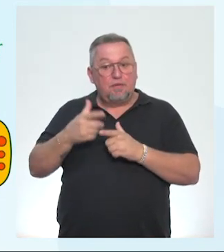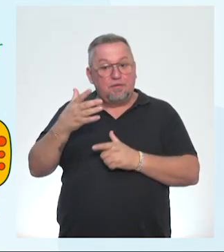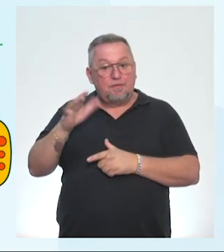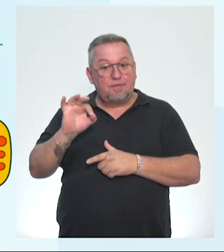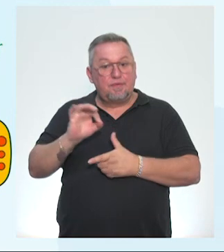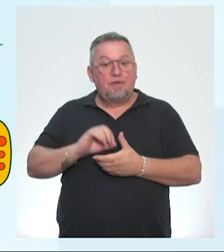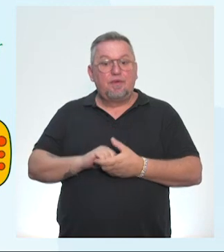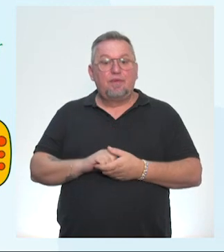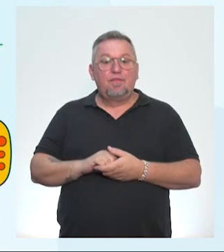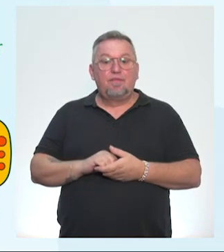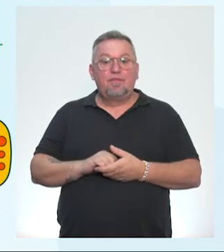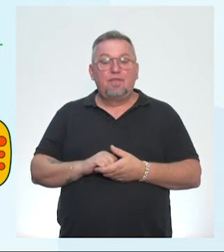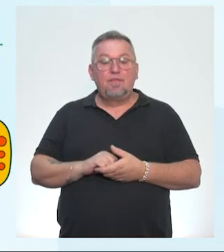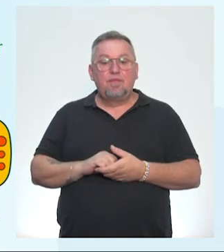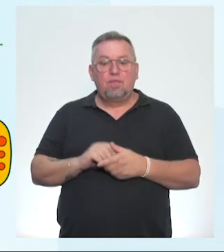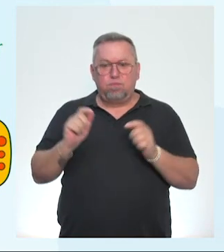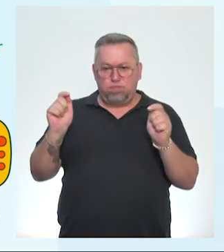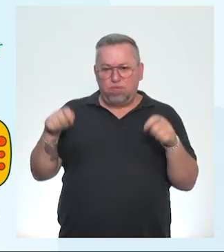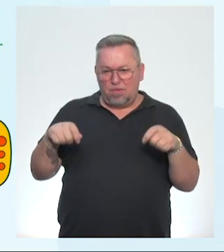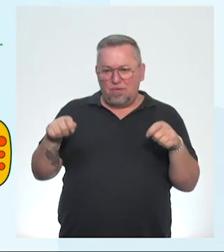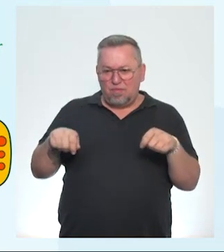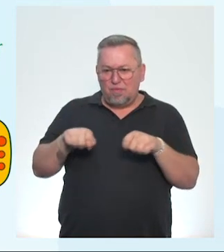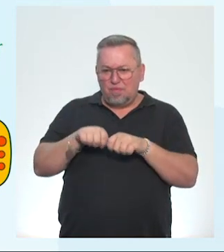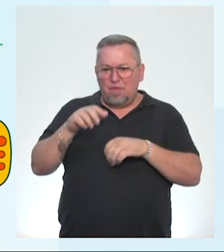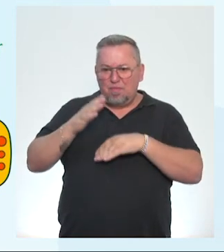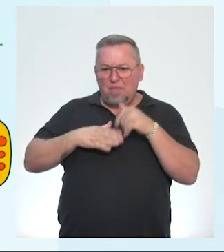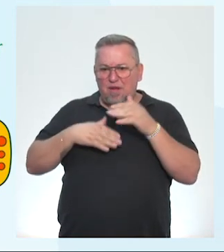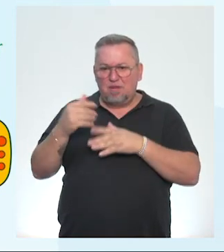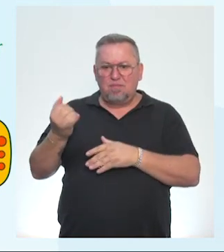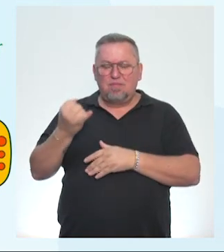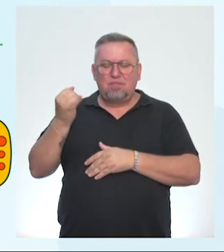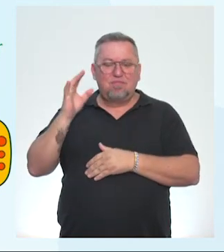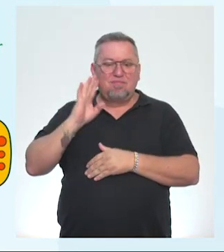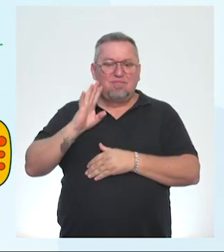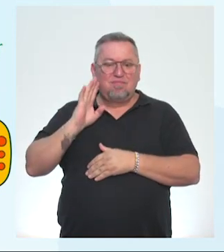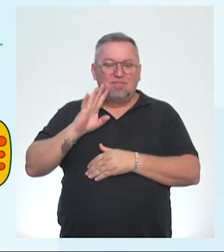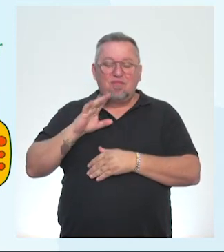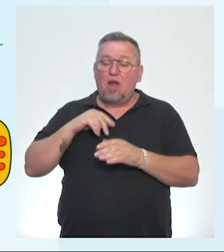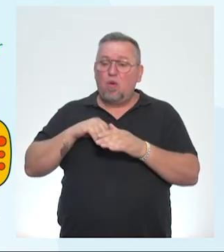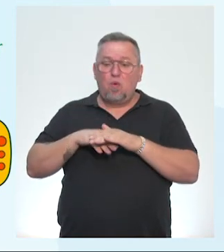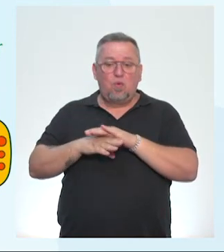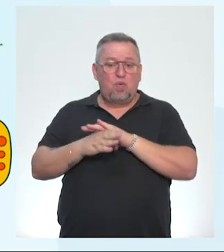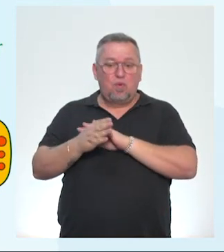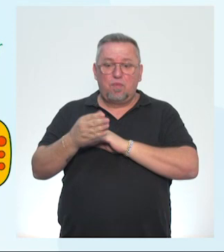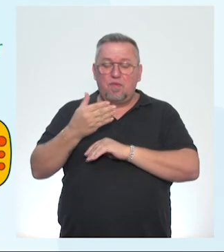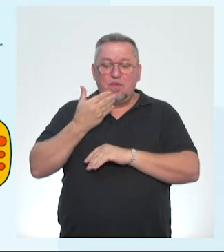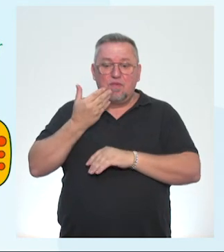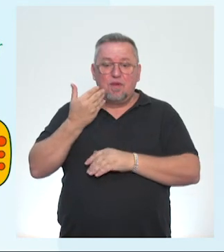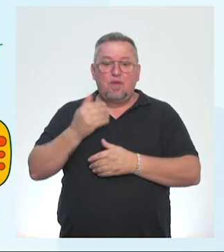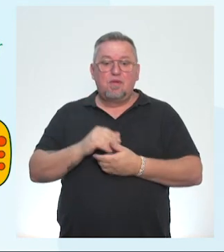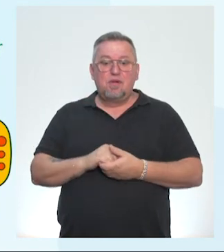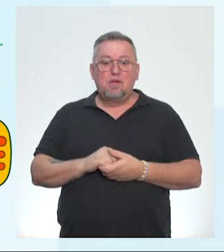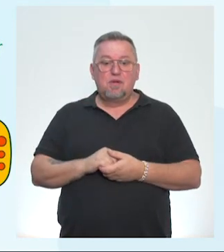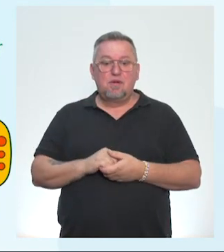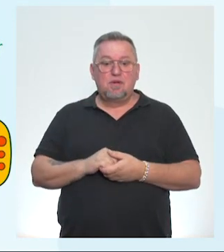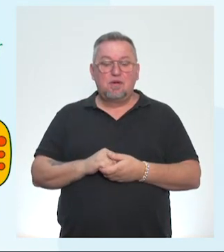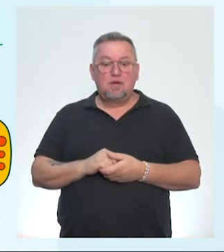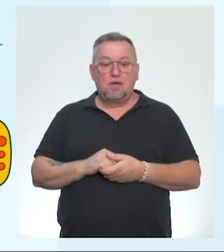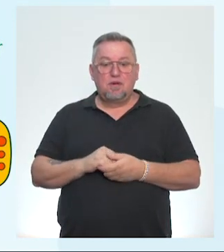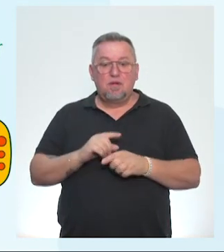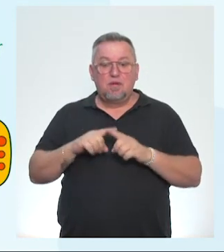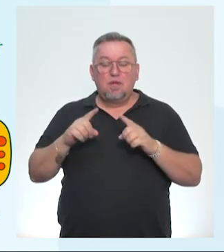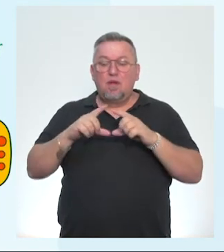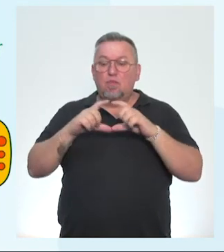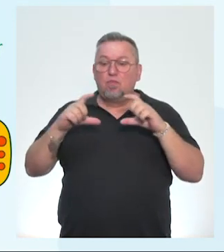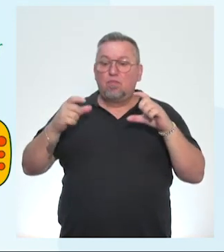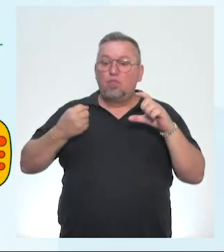10. Tudo bem? Pode fazer isso? Pode. Prático, importante, é legal. Você acostuma e agiliza os processos, né, Vivi? Nas expressões